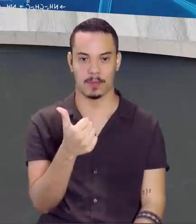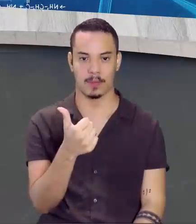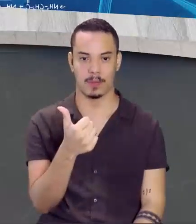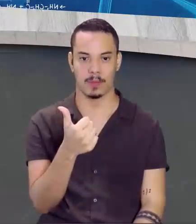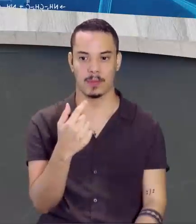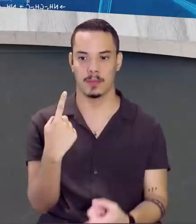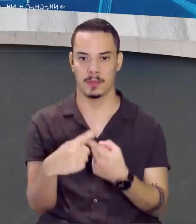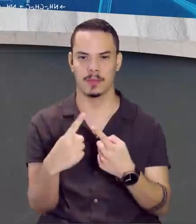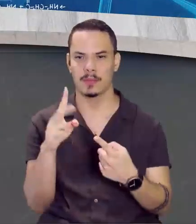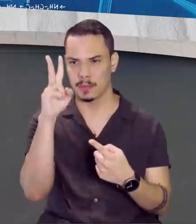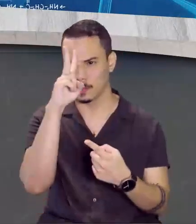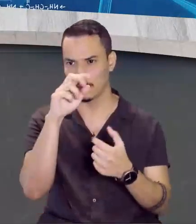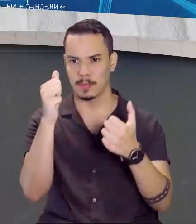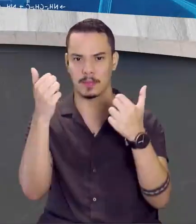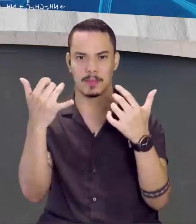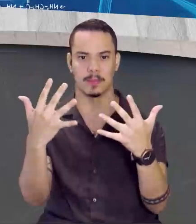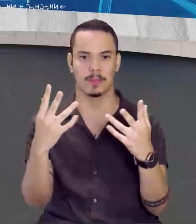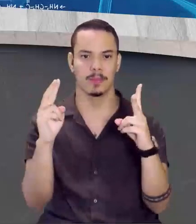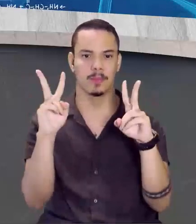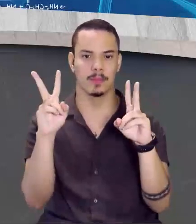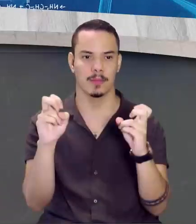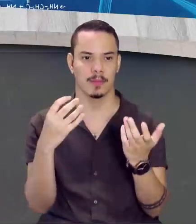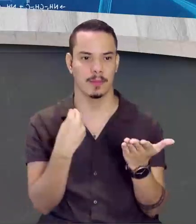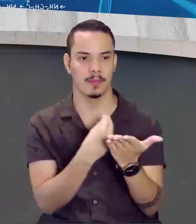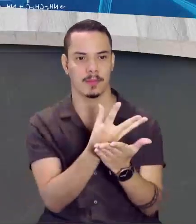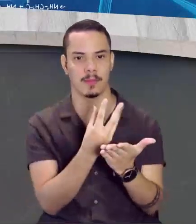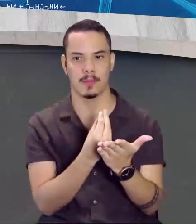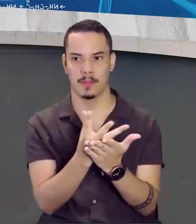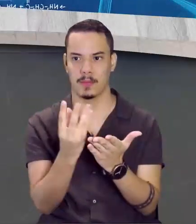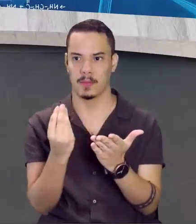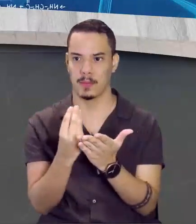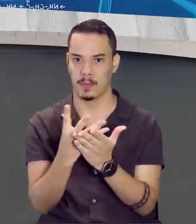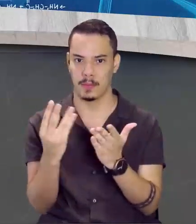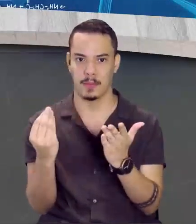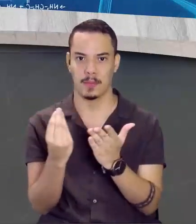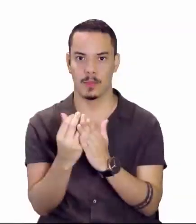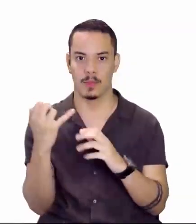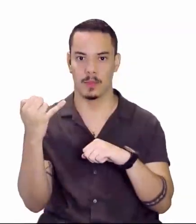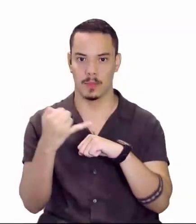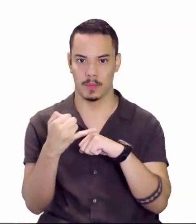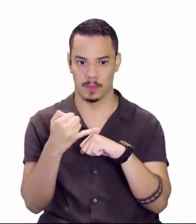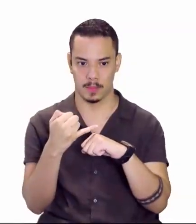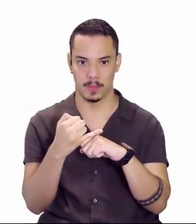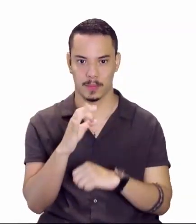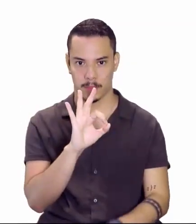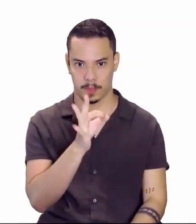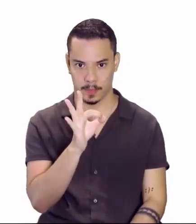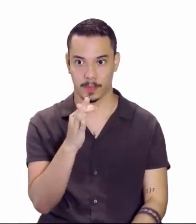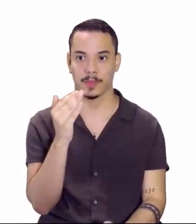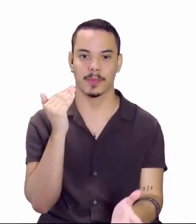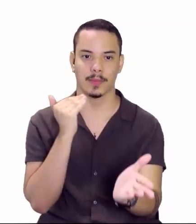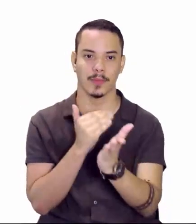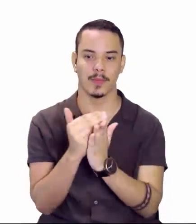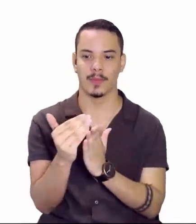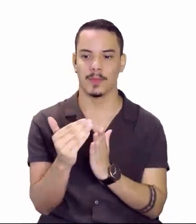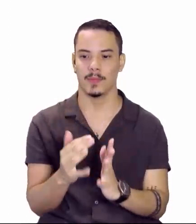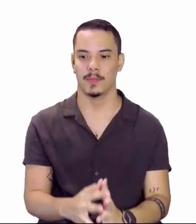foi abordado sobre a distribuição eletrônica em íons, tudo bem? Vamos aí agora